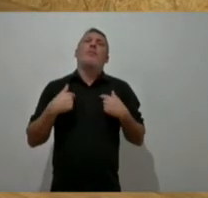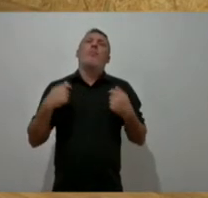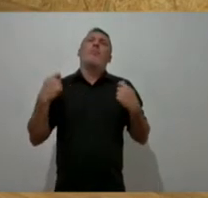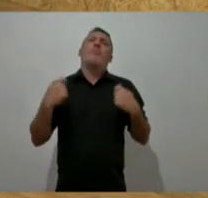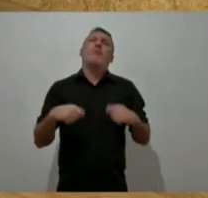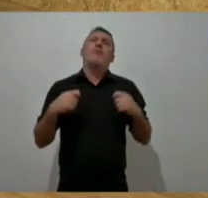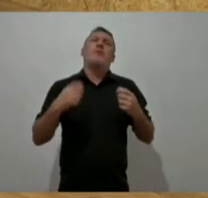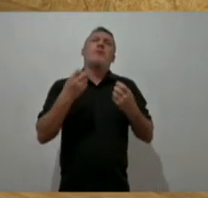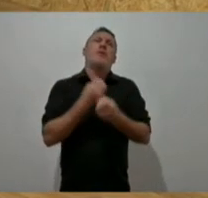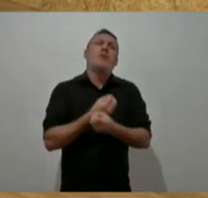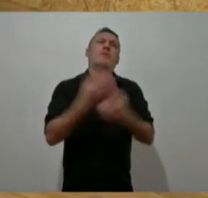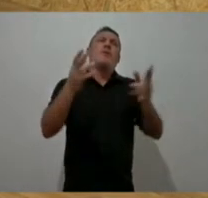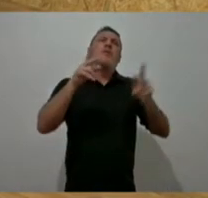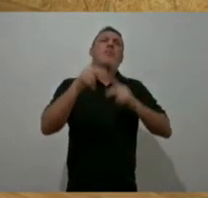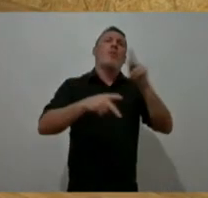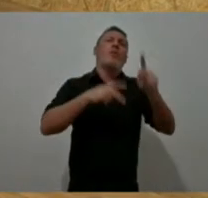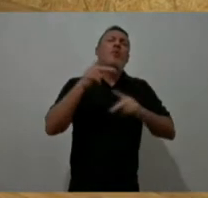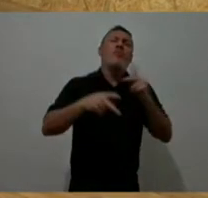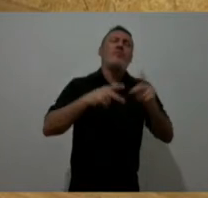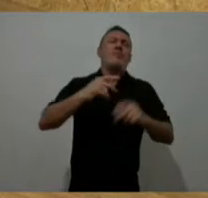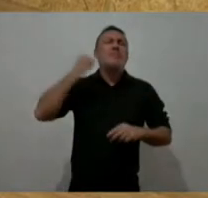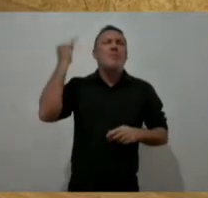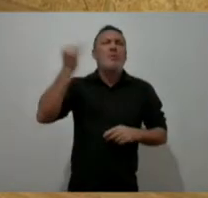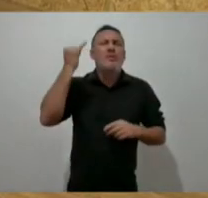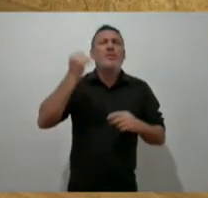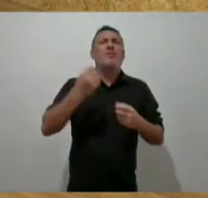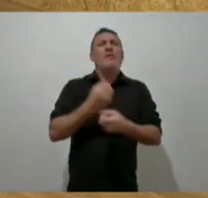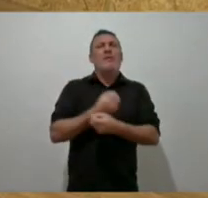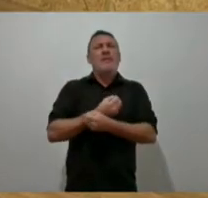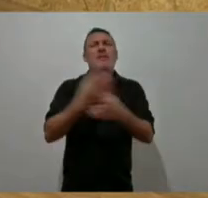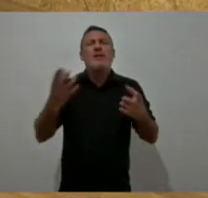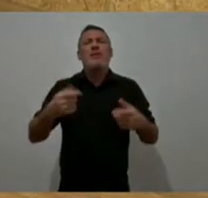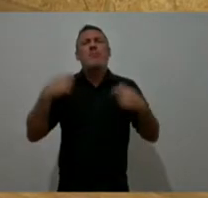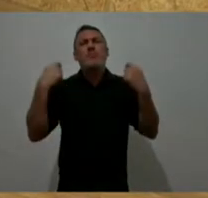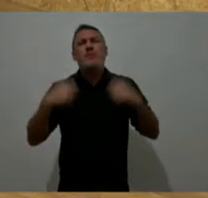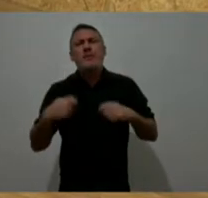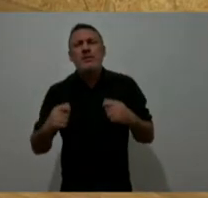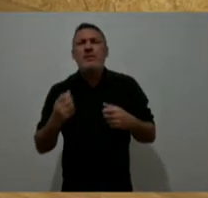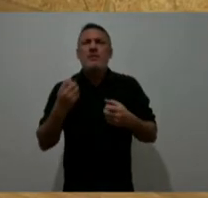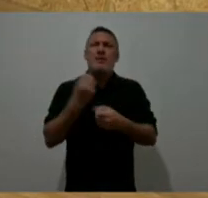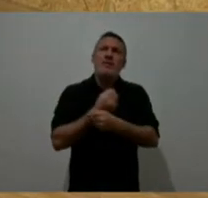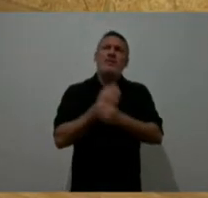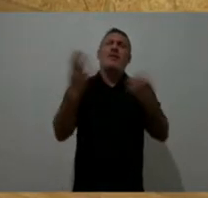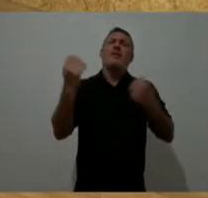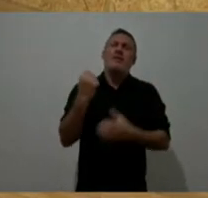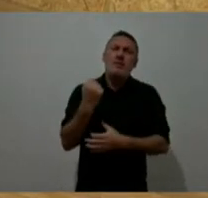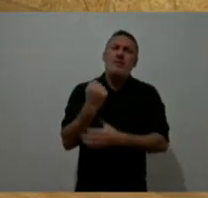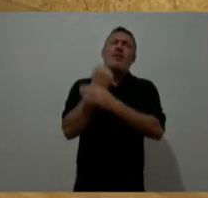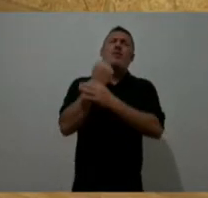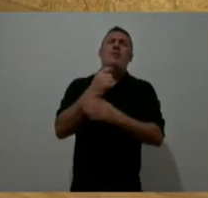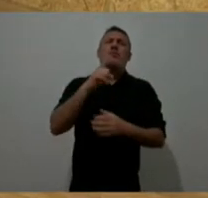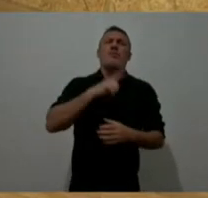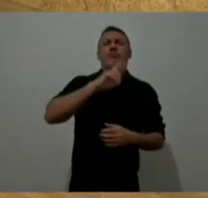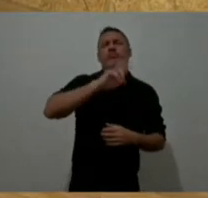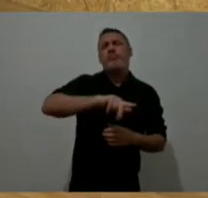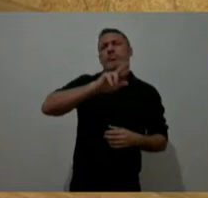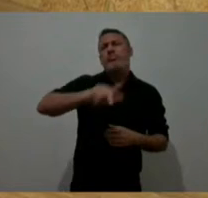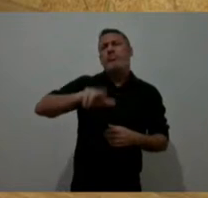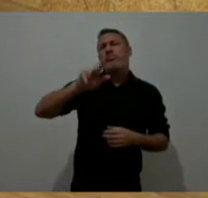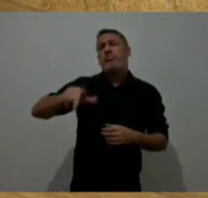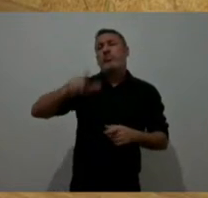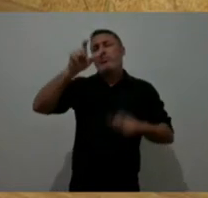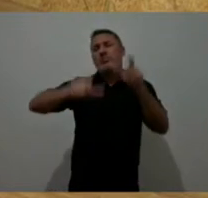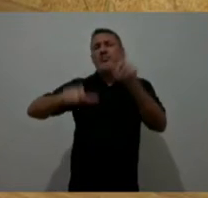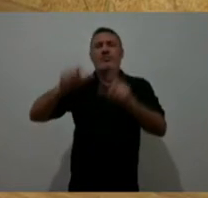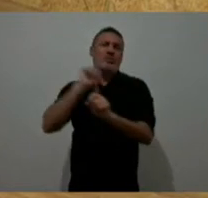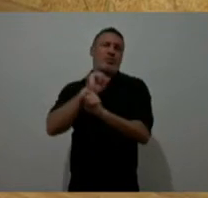população, enxergando quais são as diferentes personas que compõem a nossa sociedade. E,